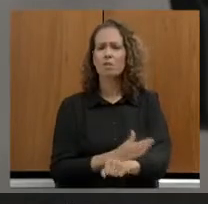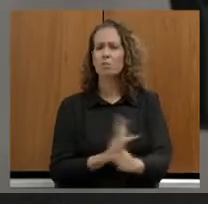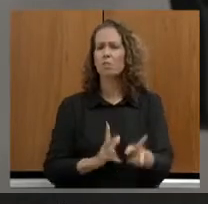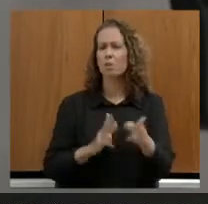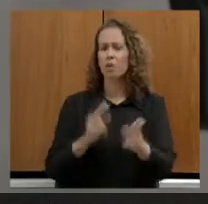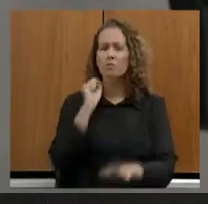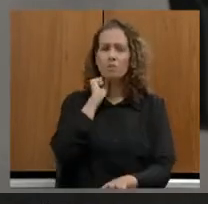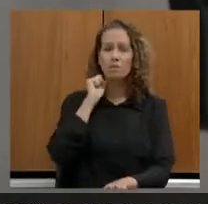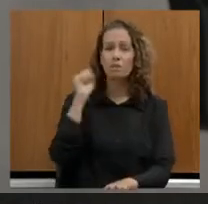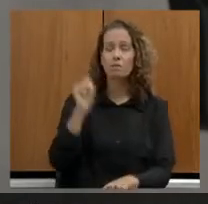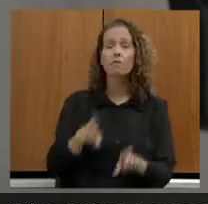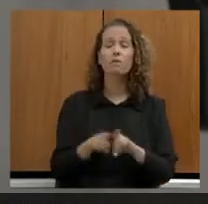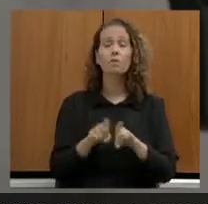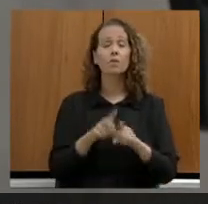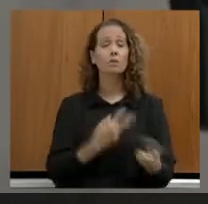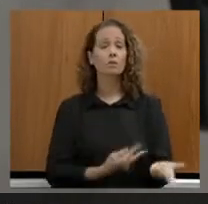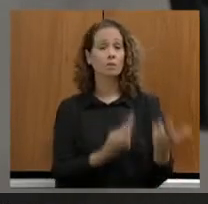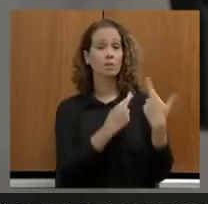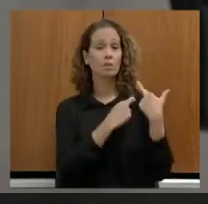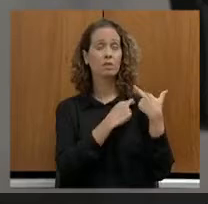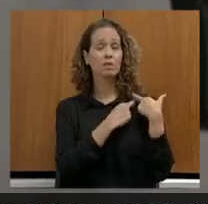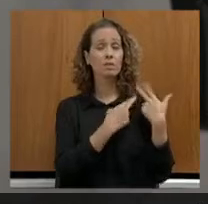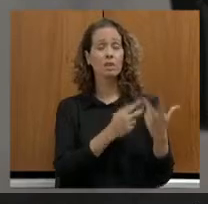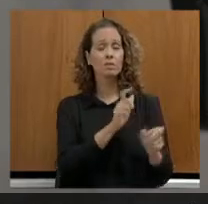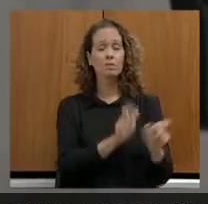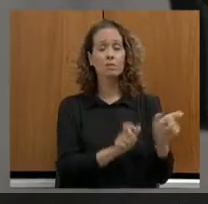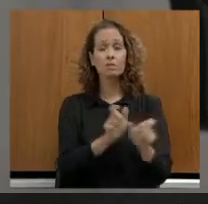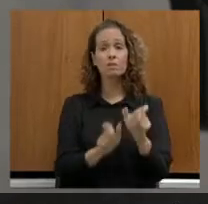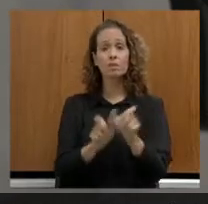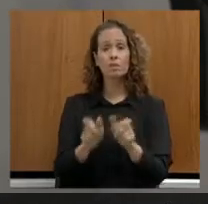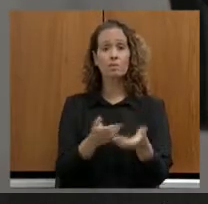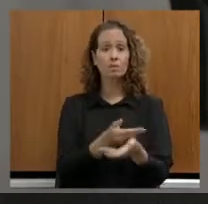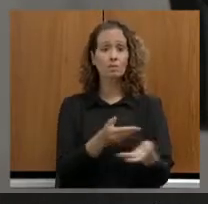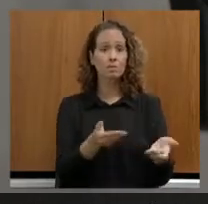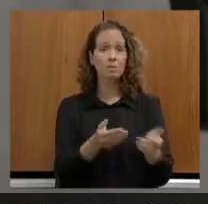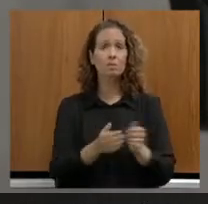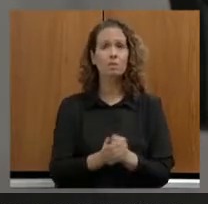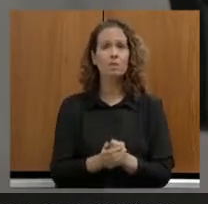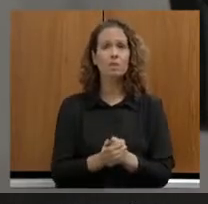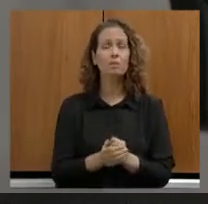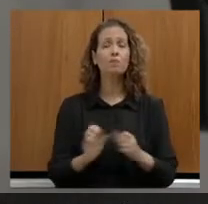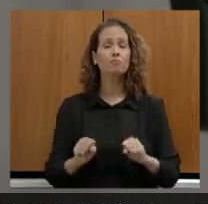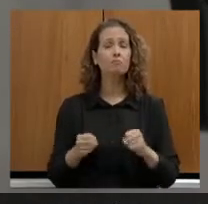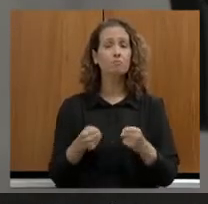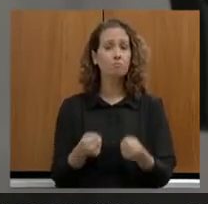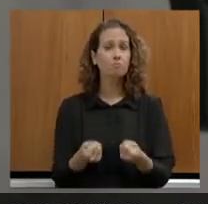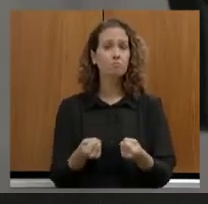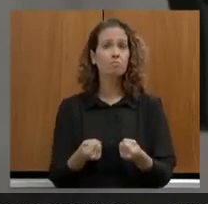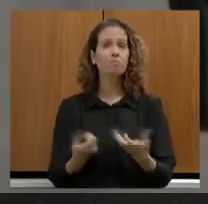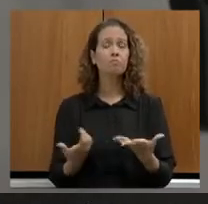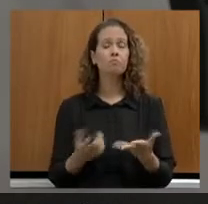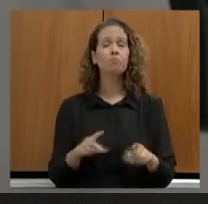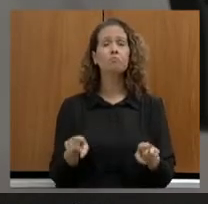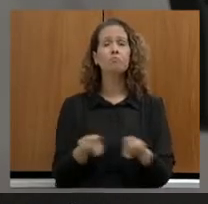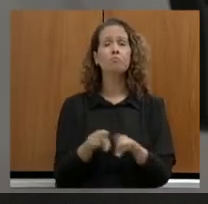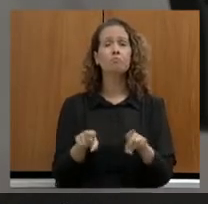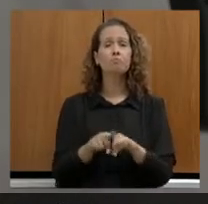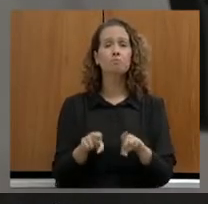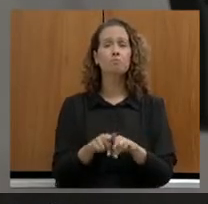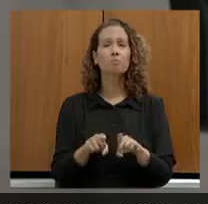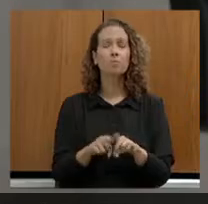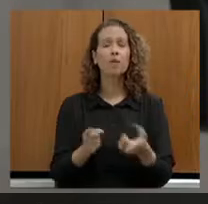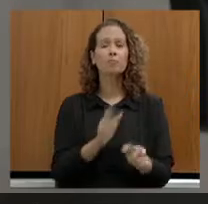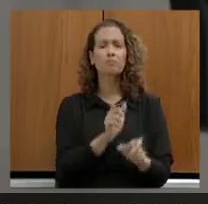bem como a devida responsabilização dos responsáveis por replicarem reforçarem as ações de apagamento e